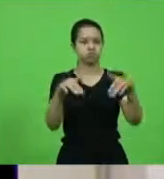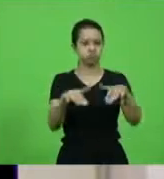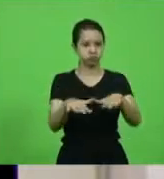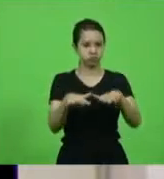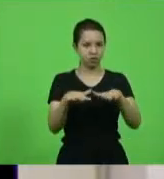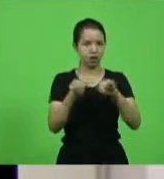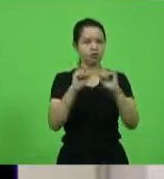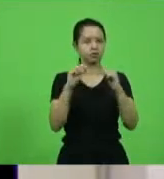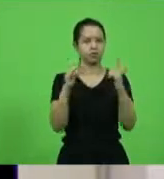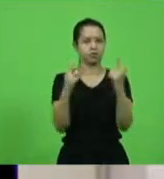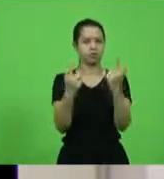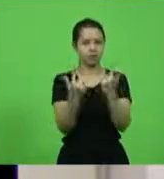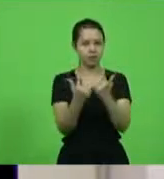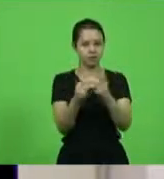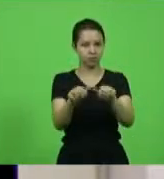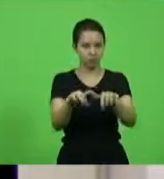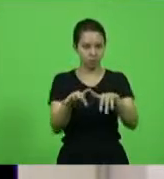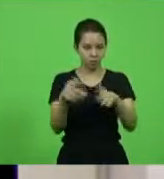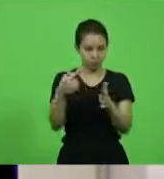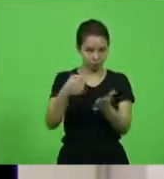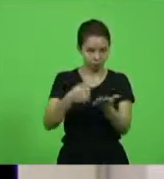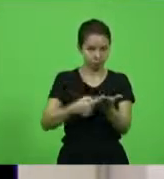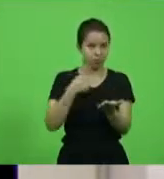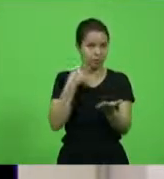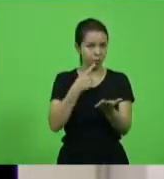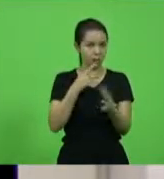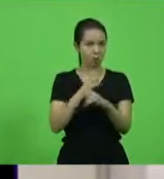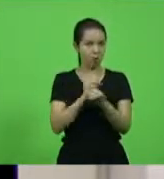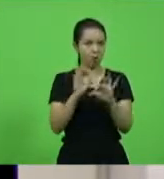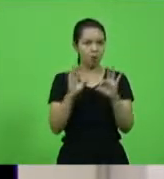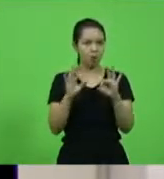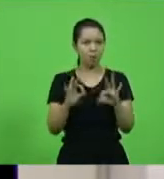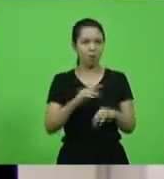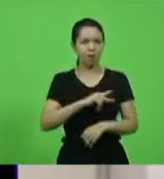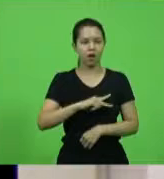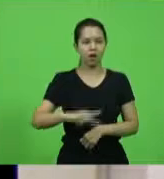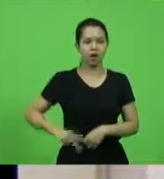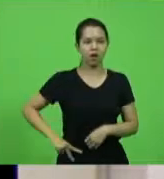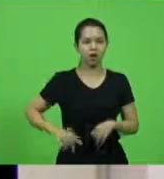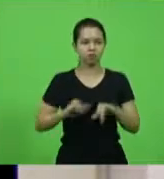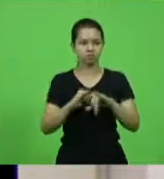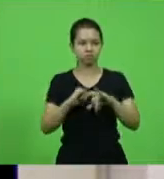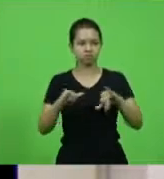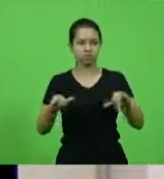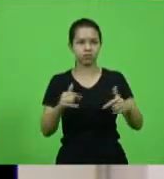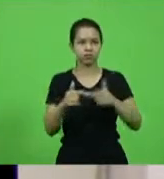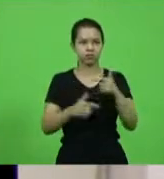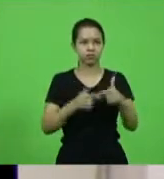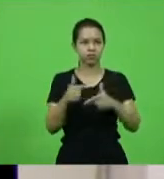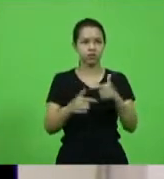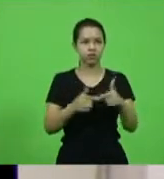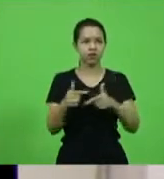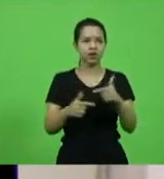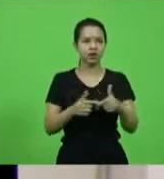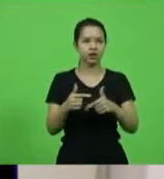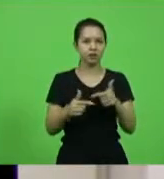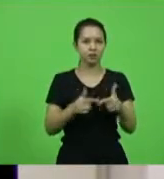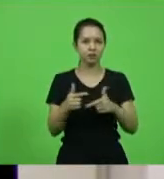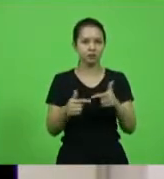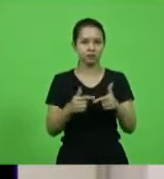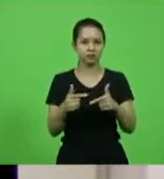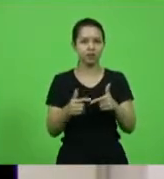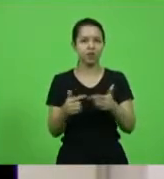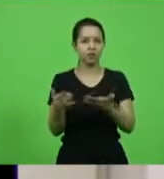sessão ordinária. Havendo quórum regimental, o senhor presidente declarou abertos os trabalhos e convidou o senhor deputado Ricardo